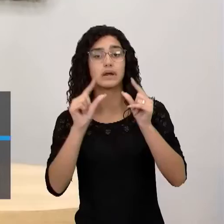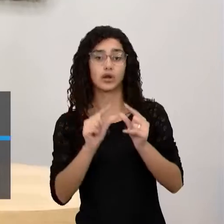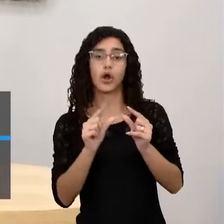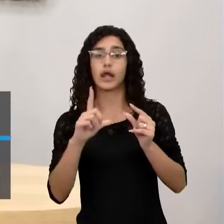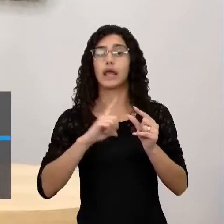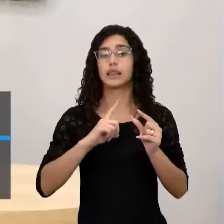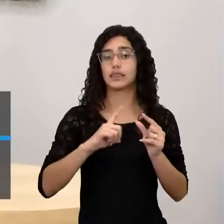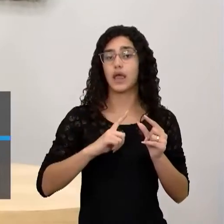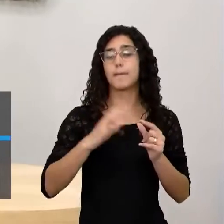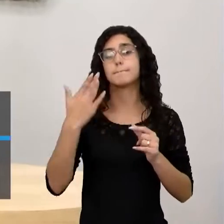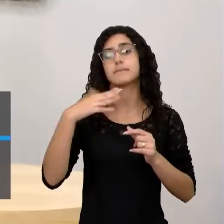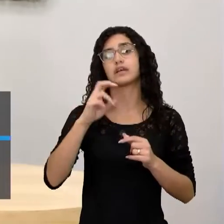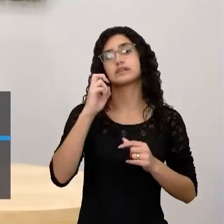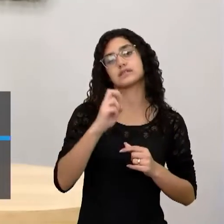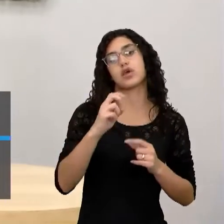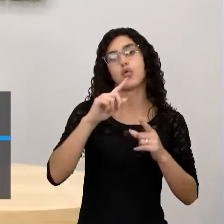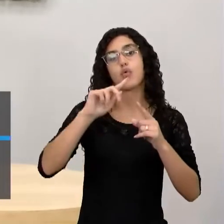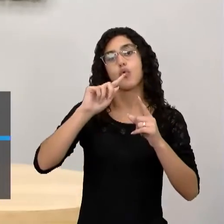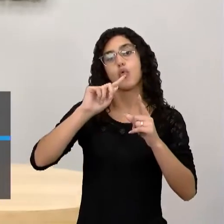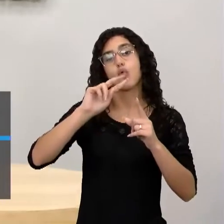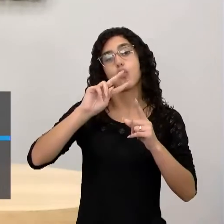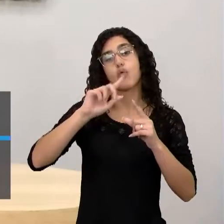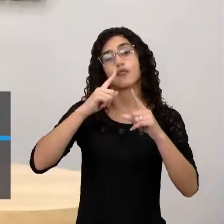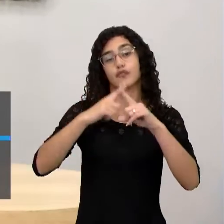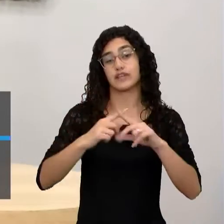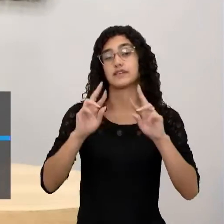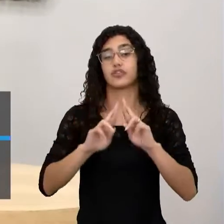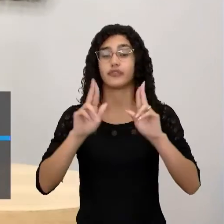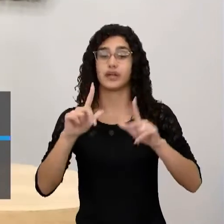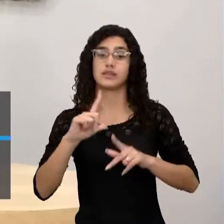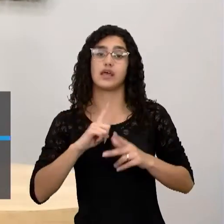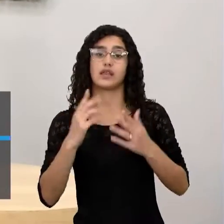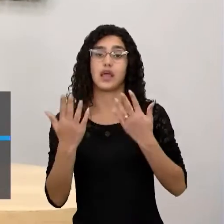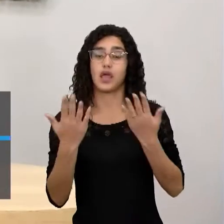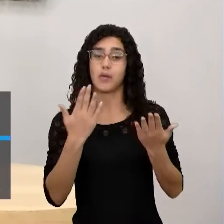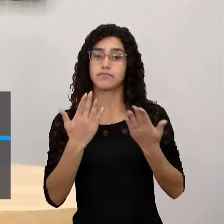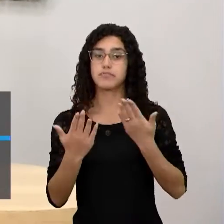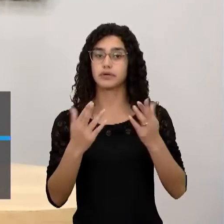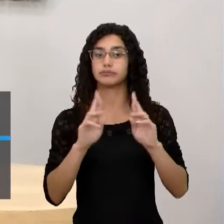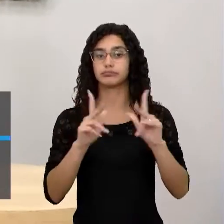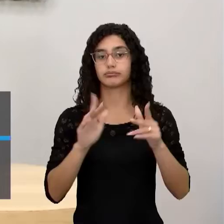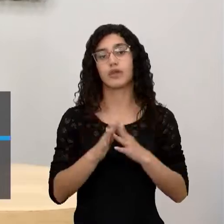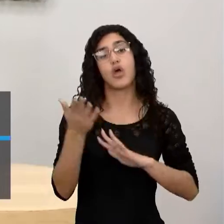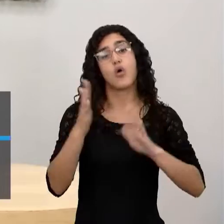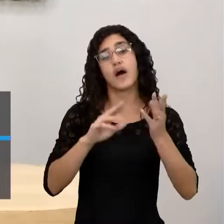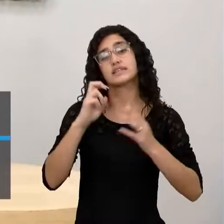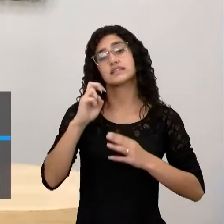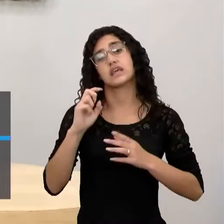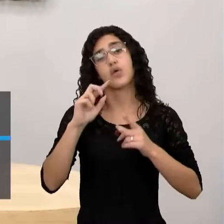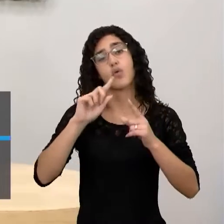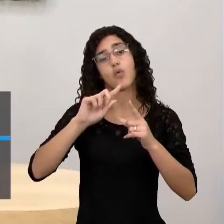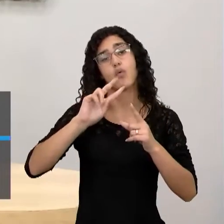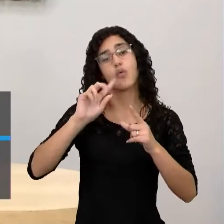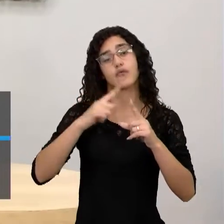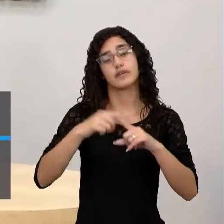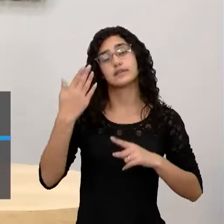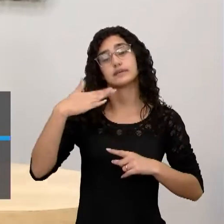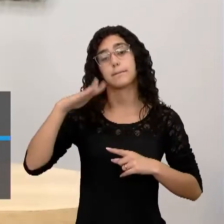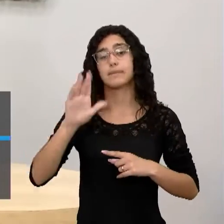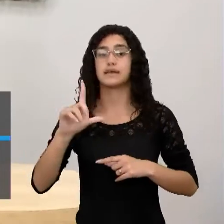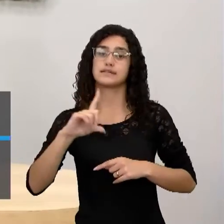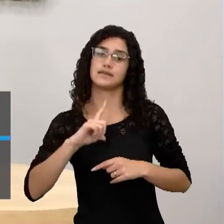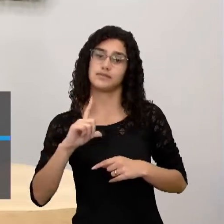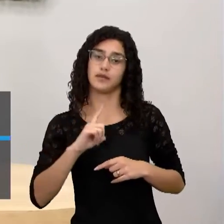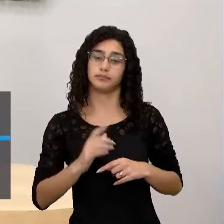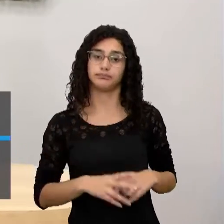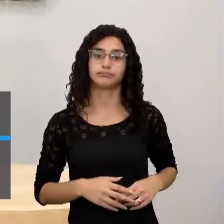menor, né, mais de 5 vezes a diferença entre esses, né, quase 5 vezes mais esses 2